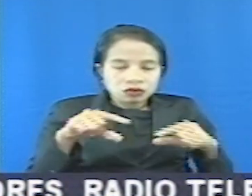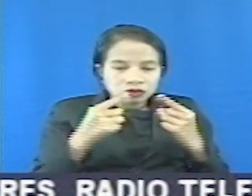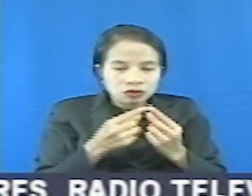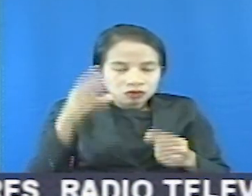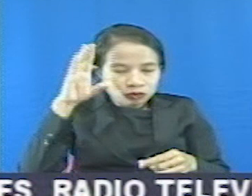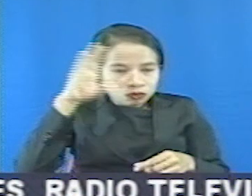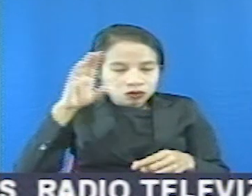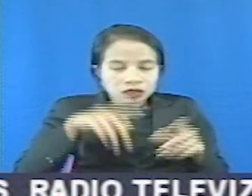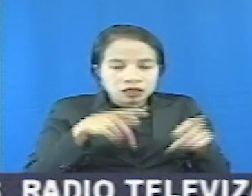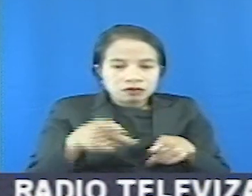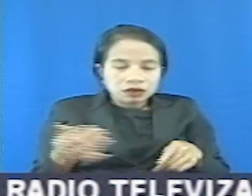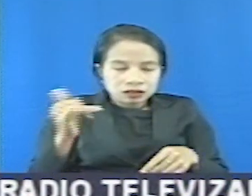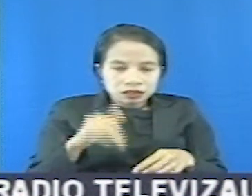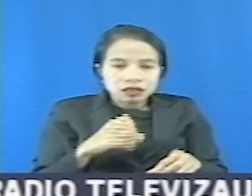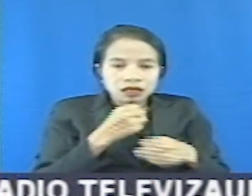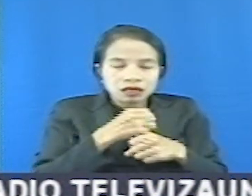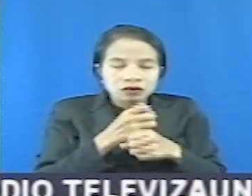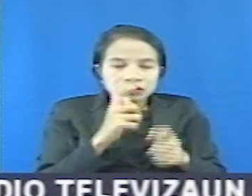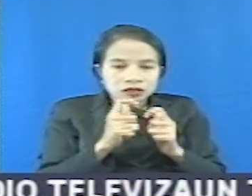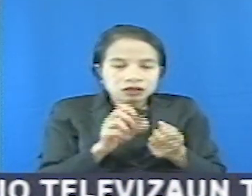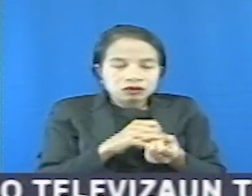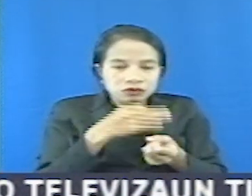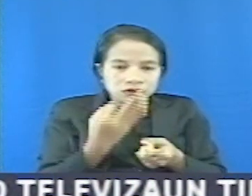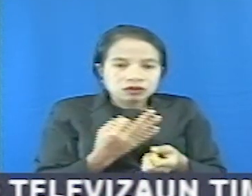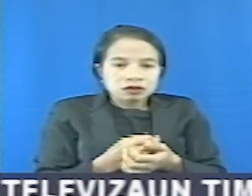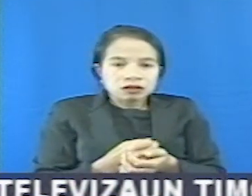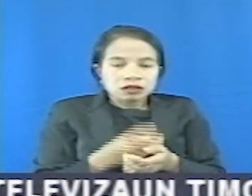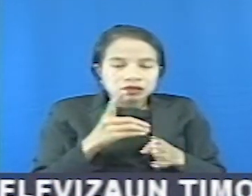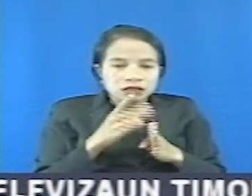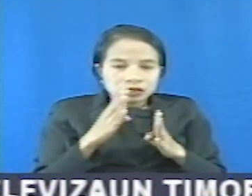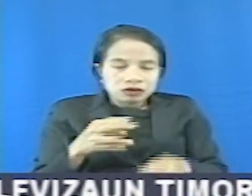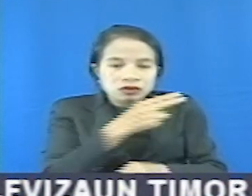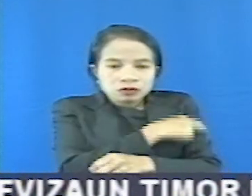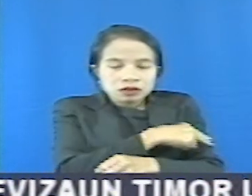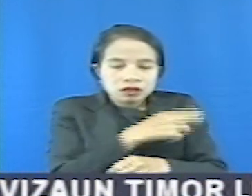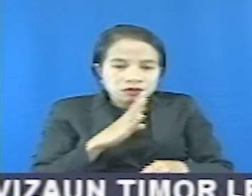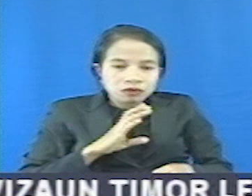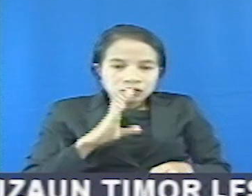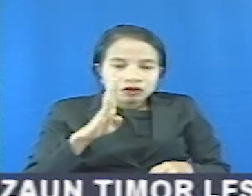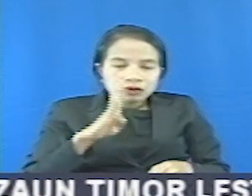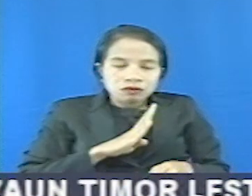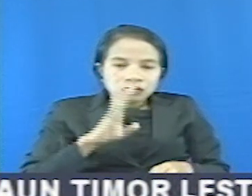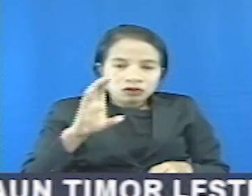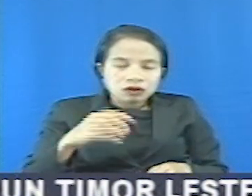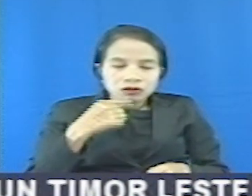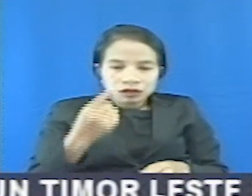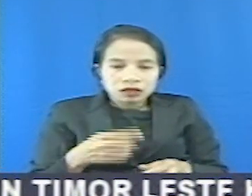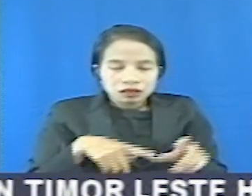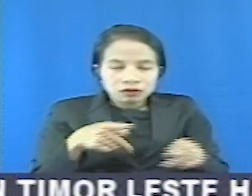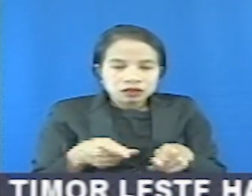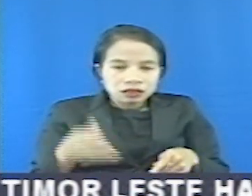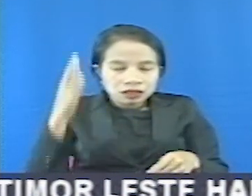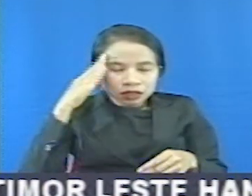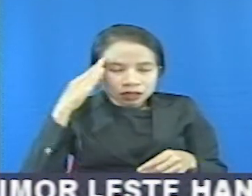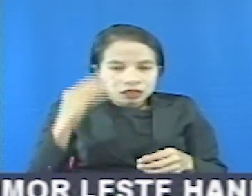sirane atu foti amostra swap ho di halo test laboratorium. Director clínica hospital regional Boko Sales Pinto ateten cidadão hirak ne